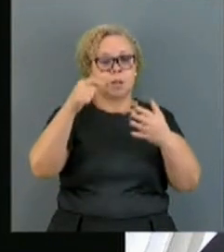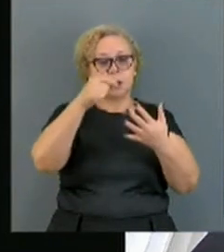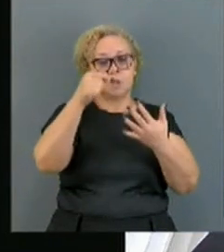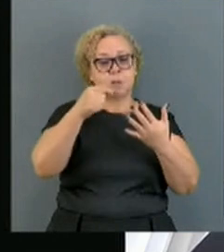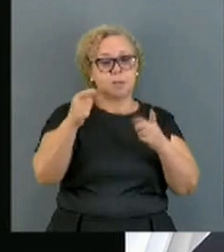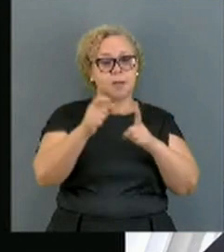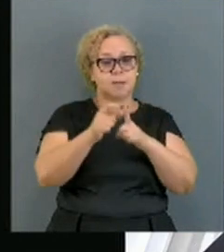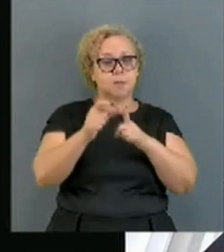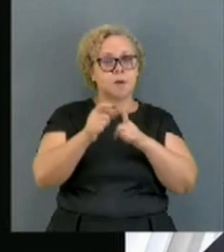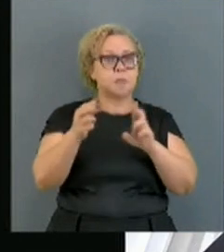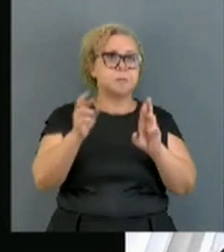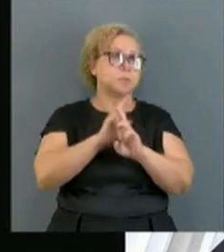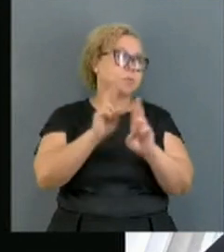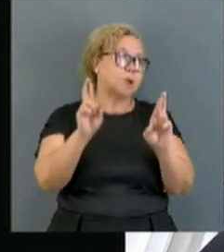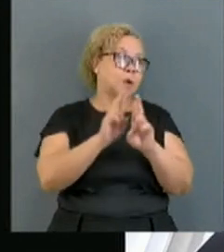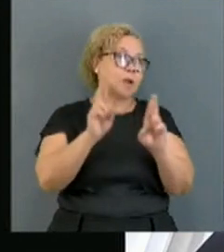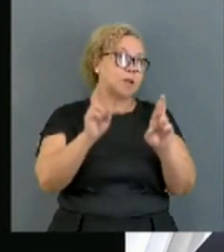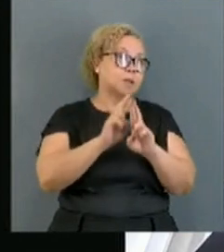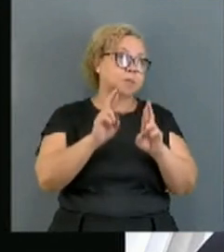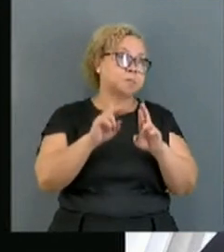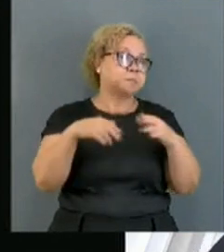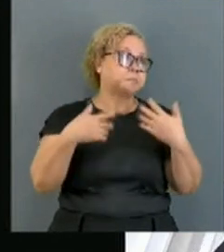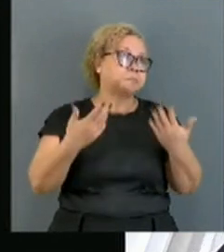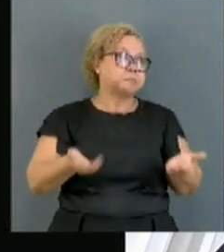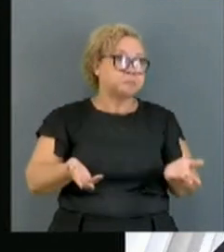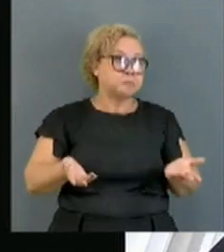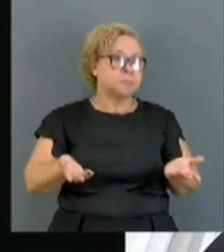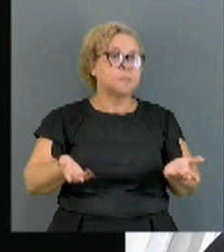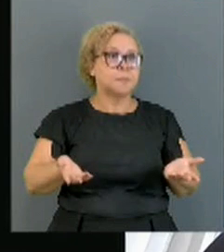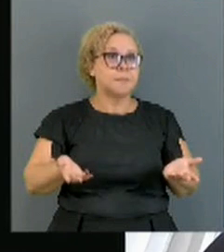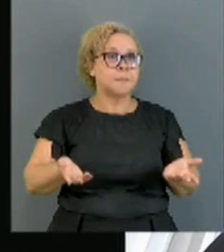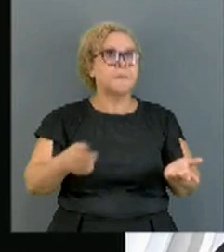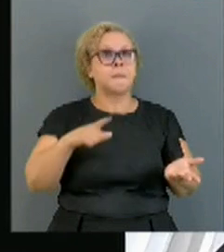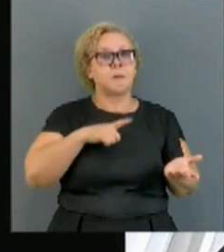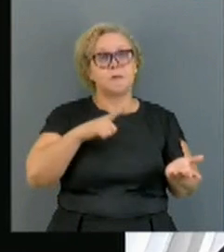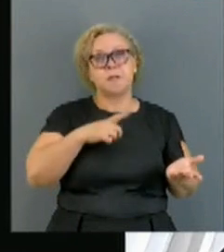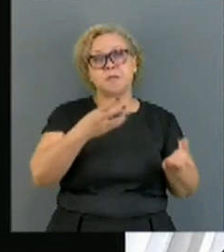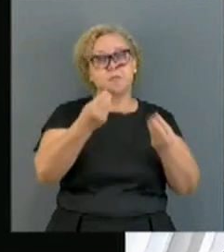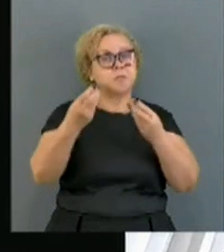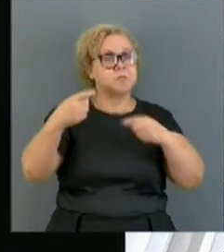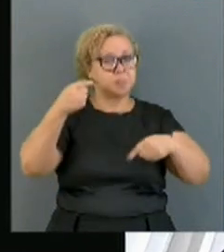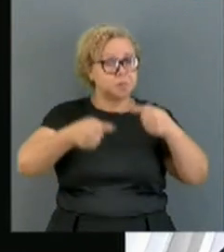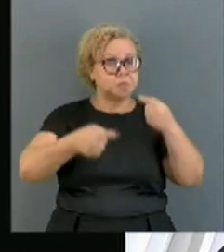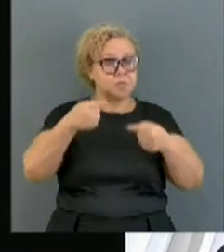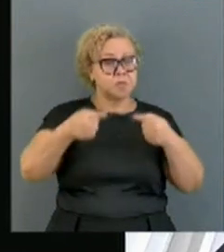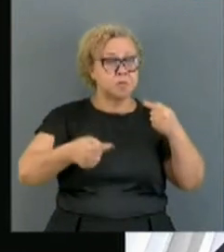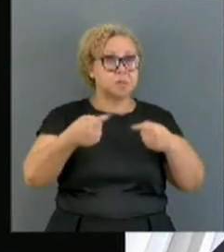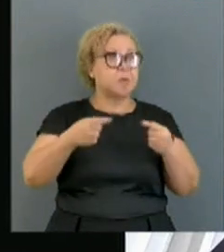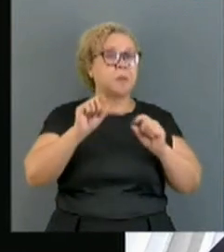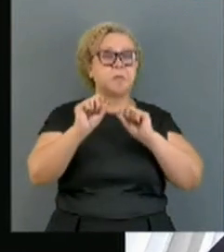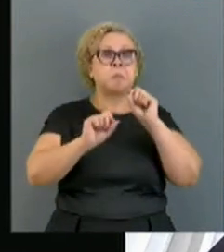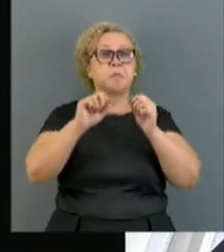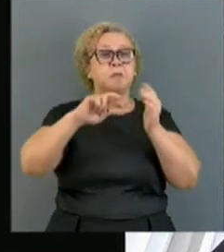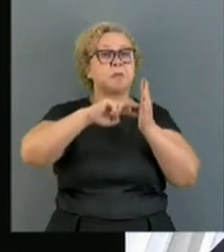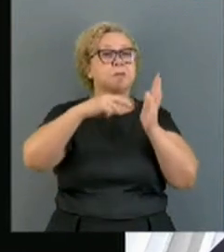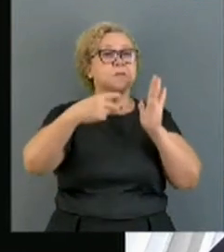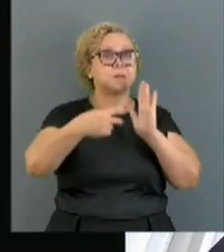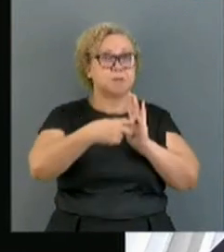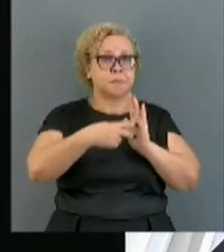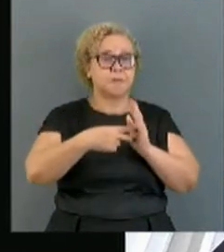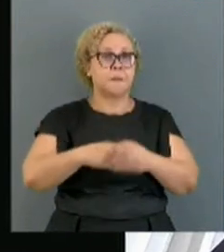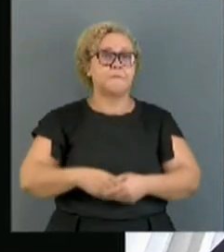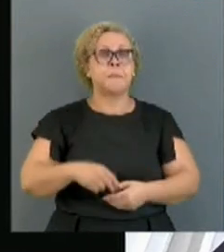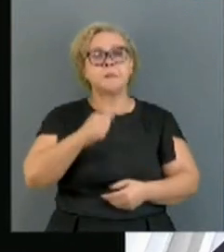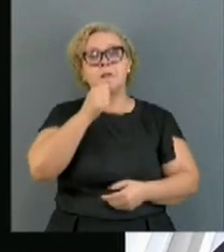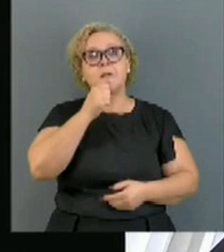termos relativos para os quais certamente vai haver muita discussão sobre o que eles significam. Ainda